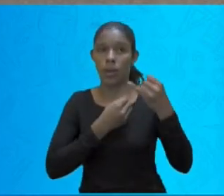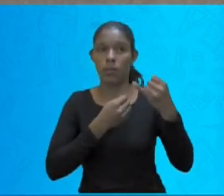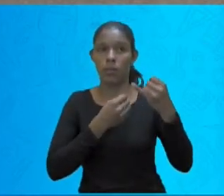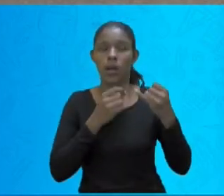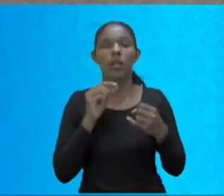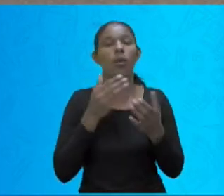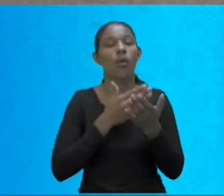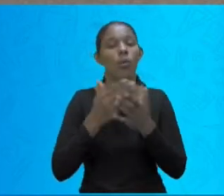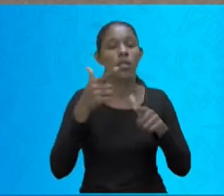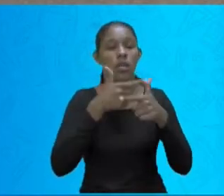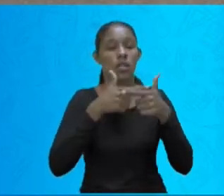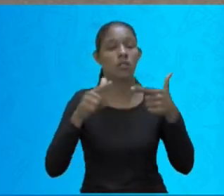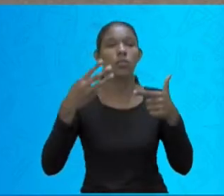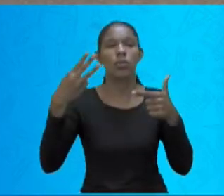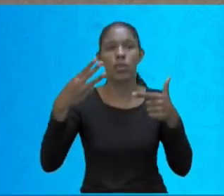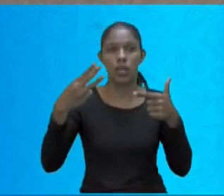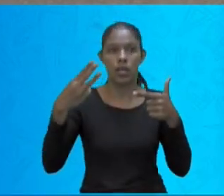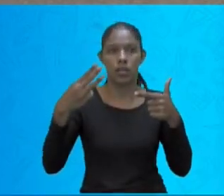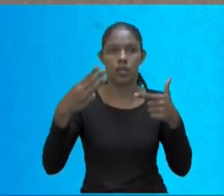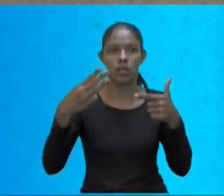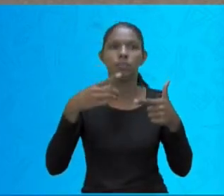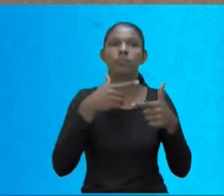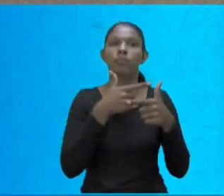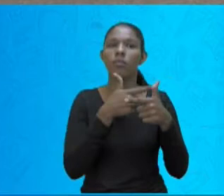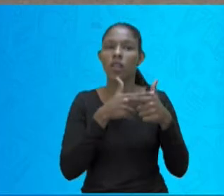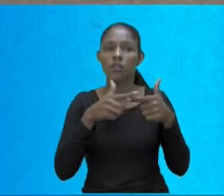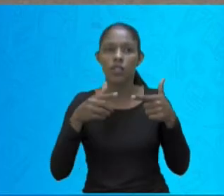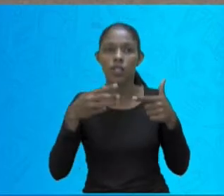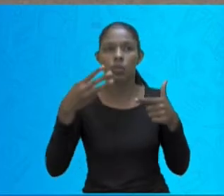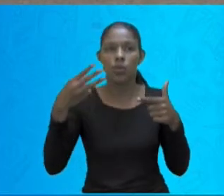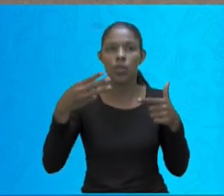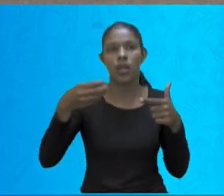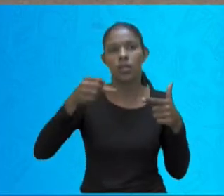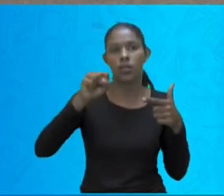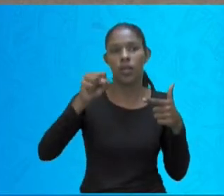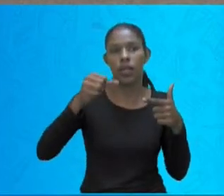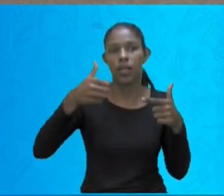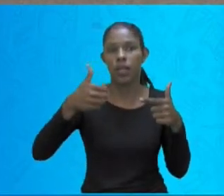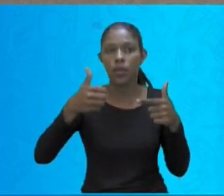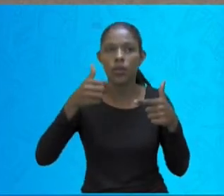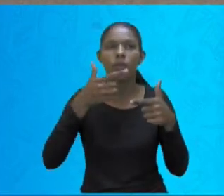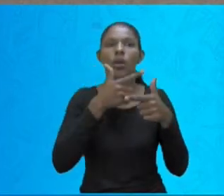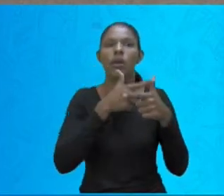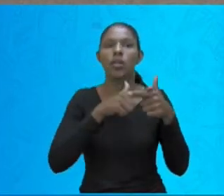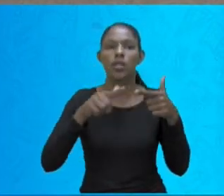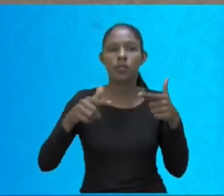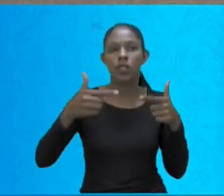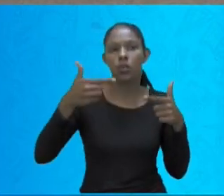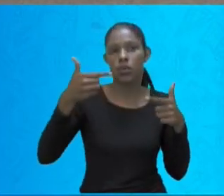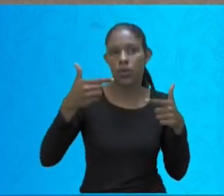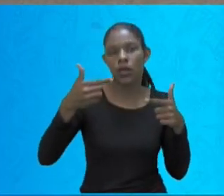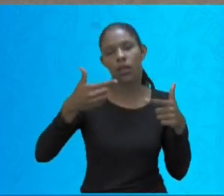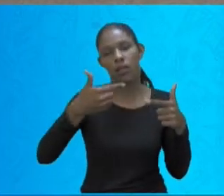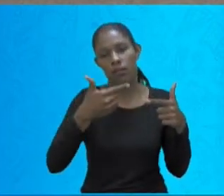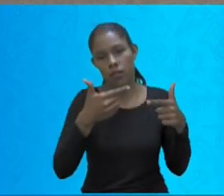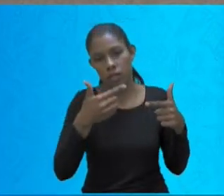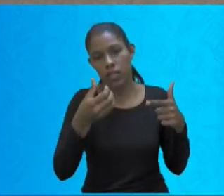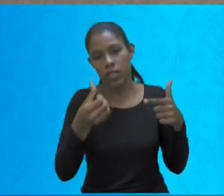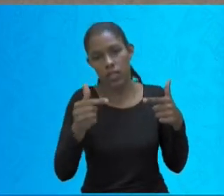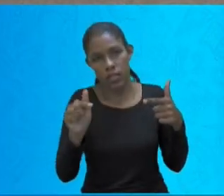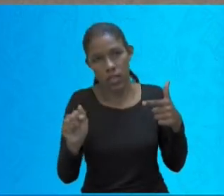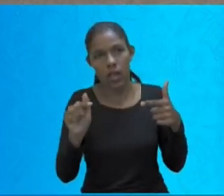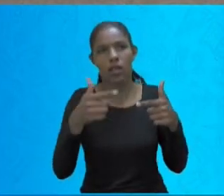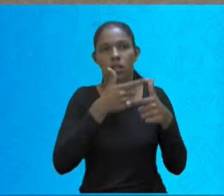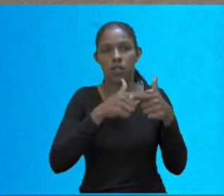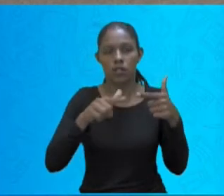3, 81. Dividido por 3, 27. Dividido por 3, 9,